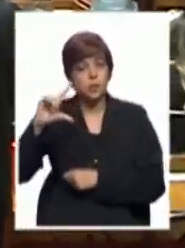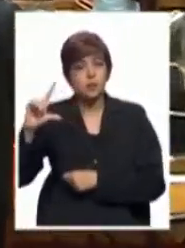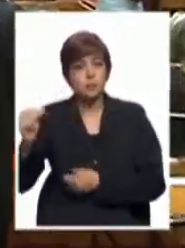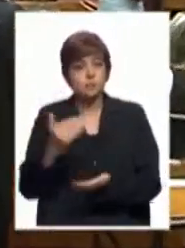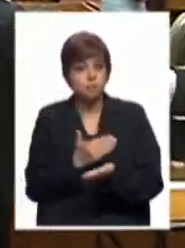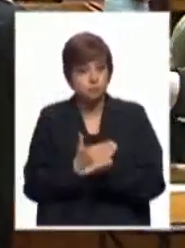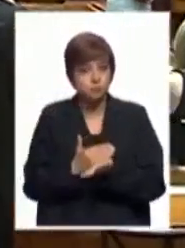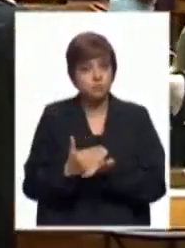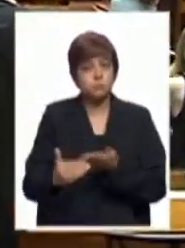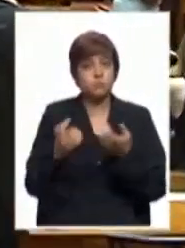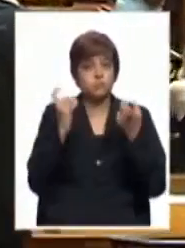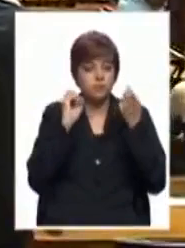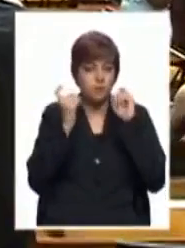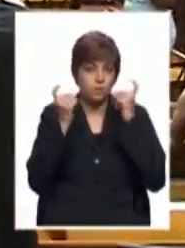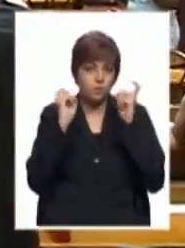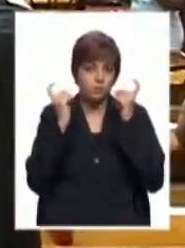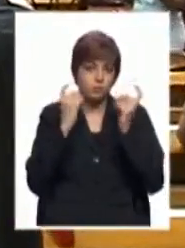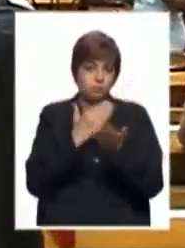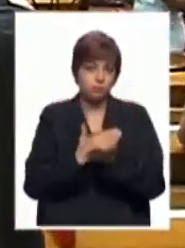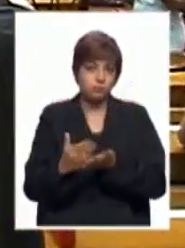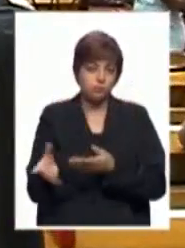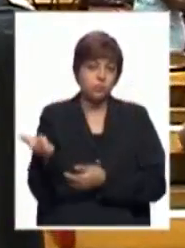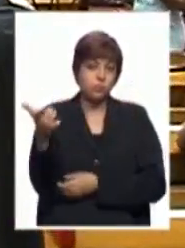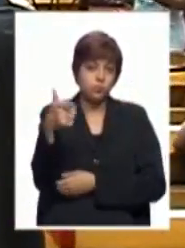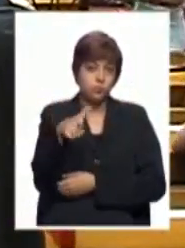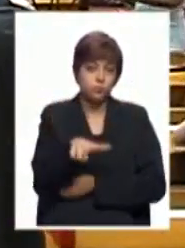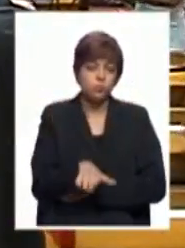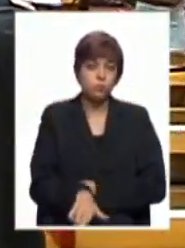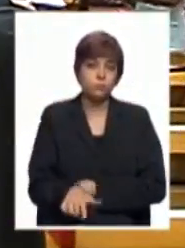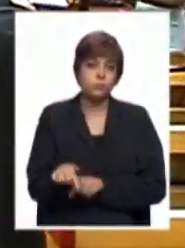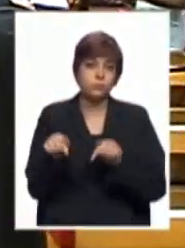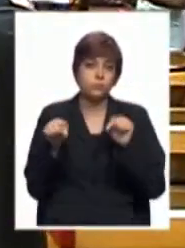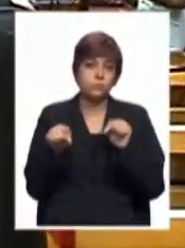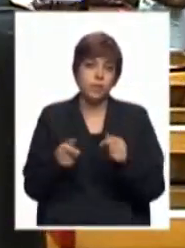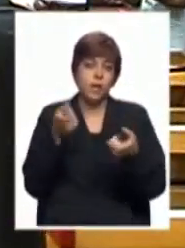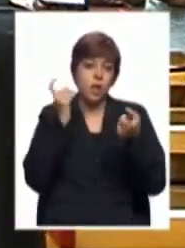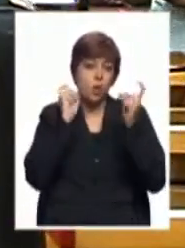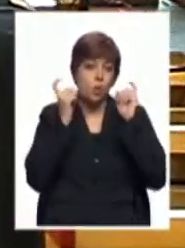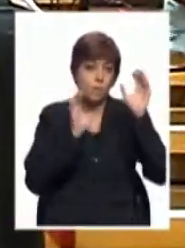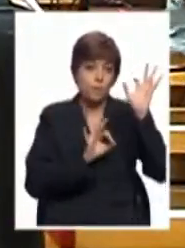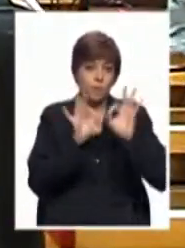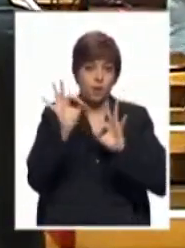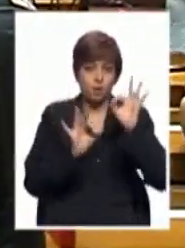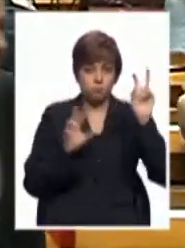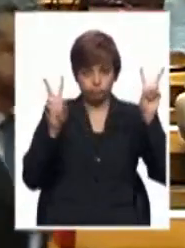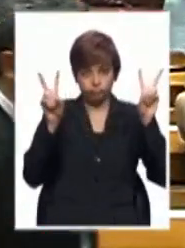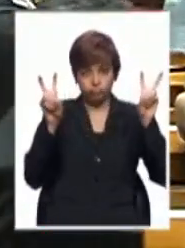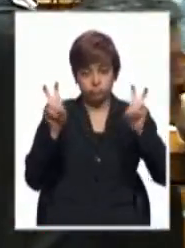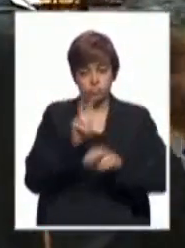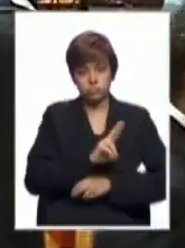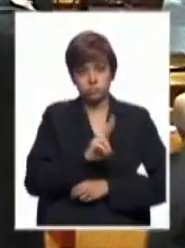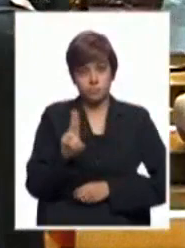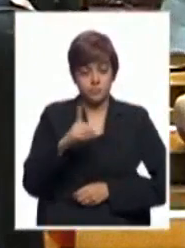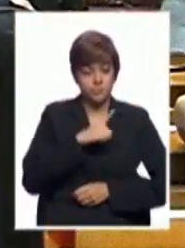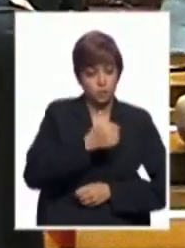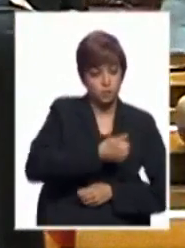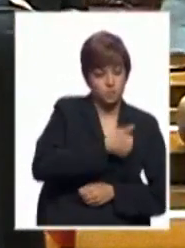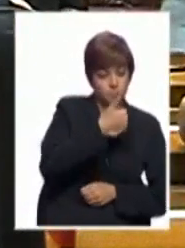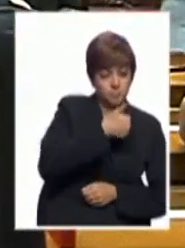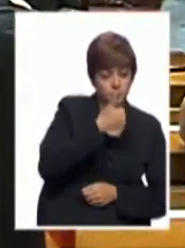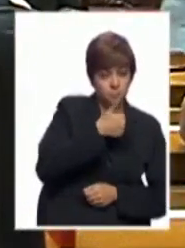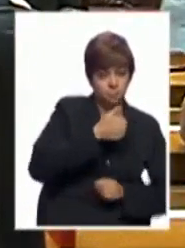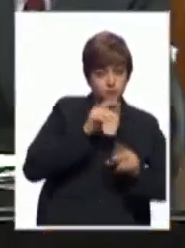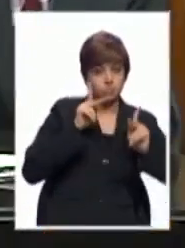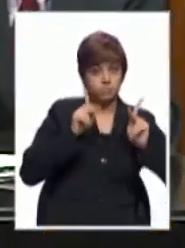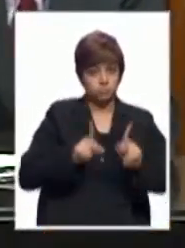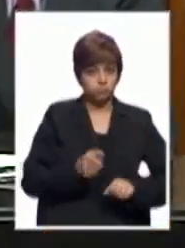para que seja reaberta, na verdade, essa solenidade que se chama reunião preparatória, que tem esse primeiro momento da posse e o segundo momento da